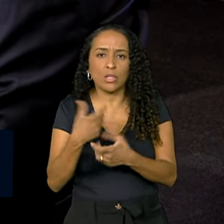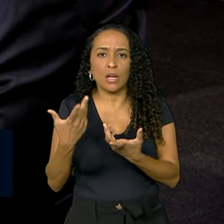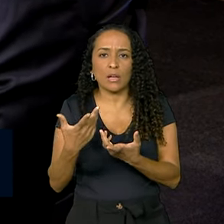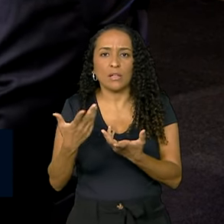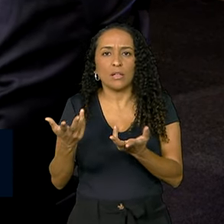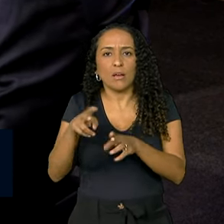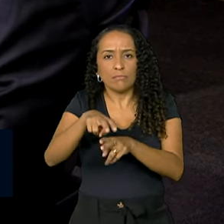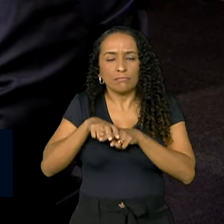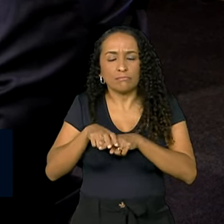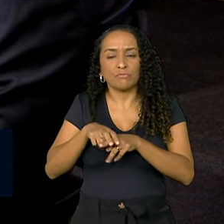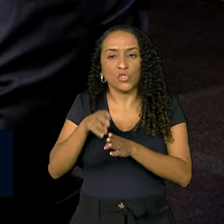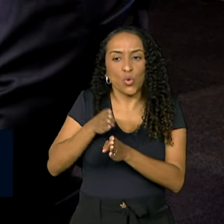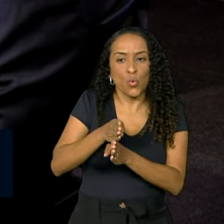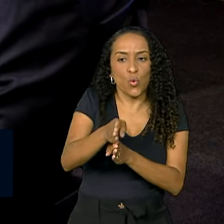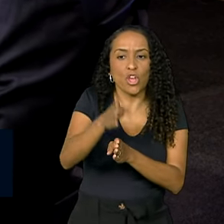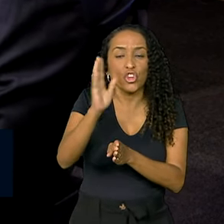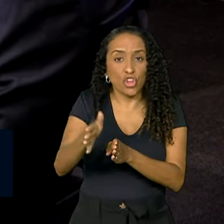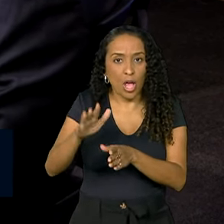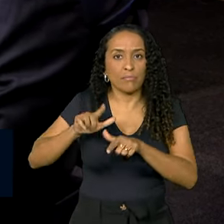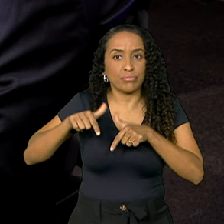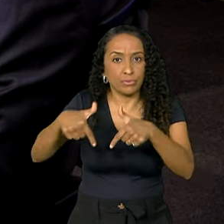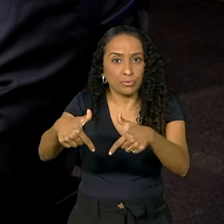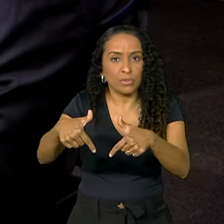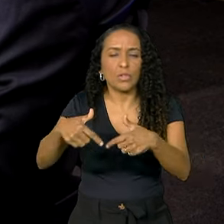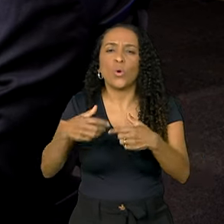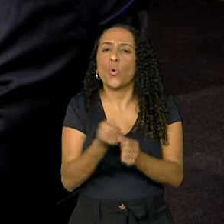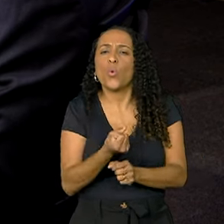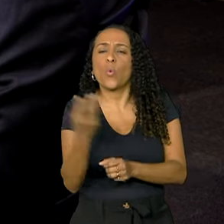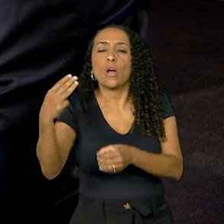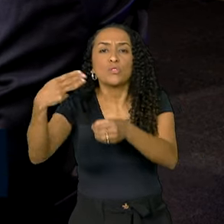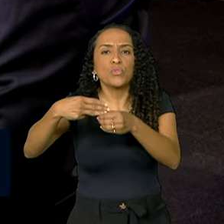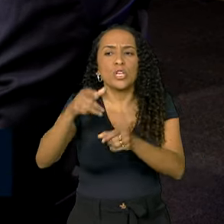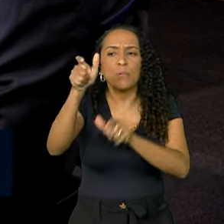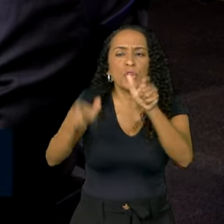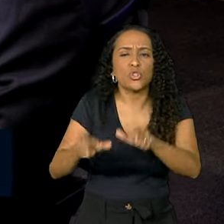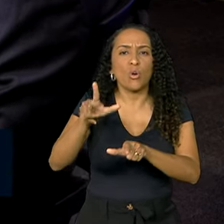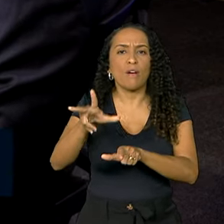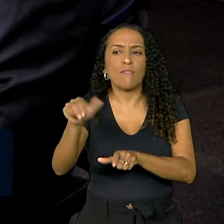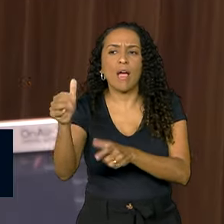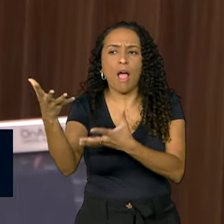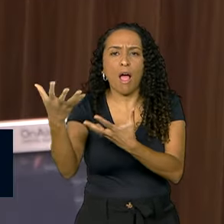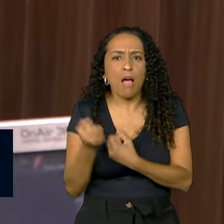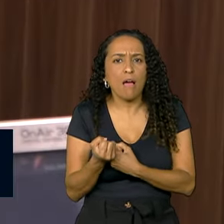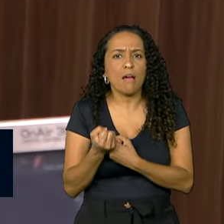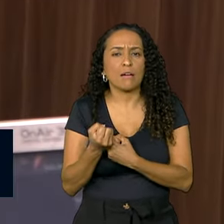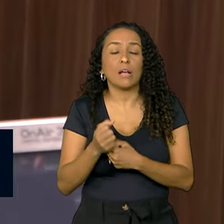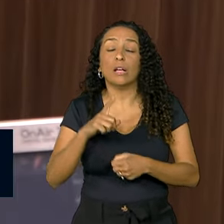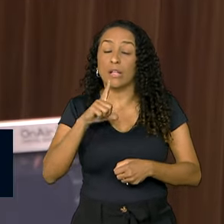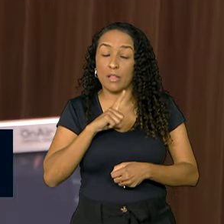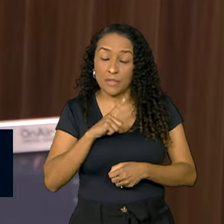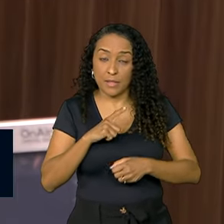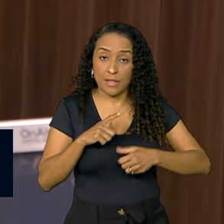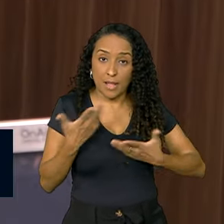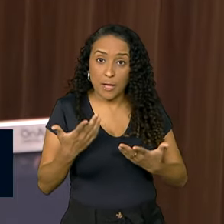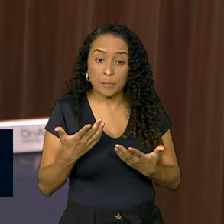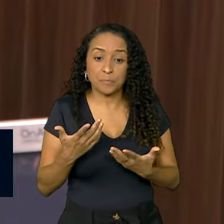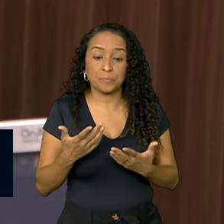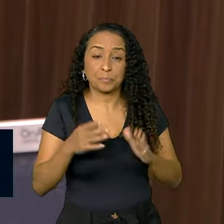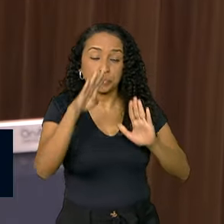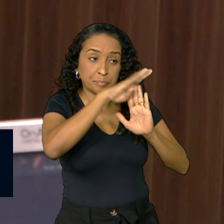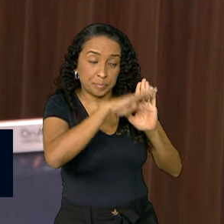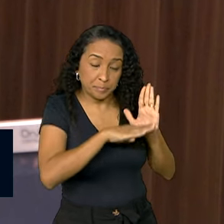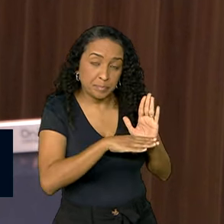inclusive citou um que já está operacional quantos municípios pessoas serão atendidas Olha a gente tem a na na